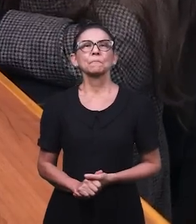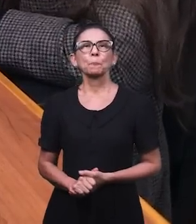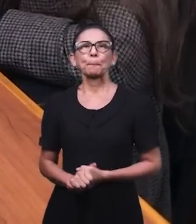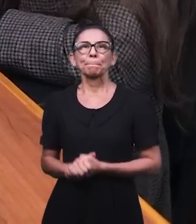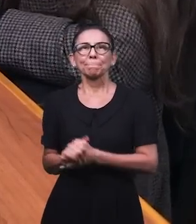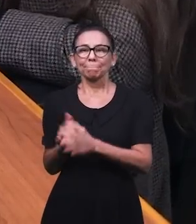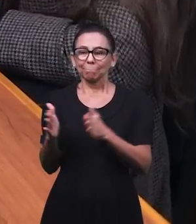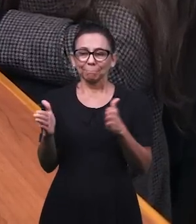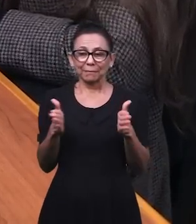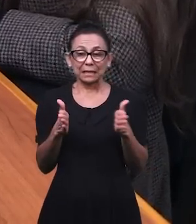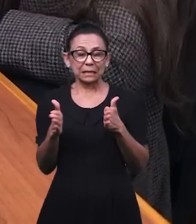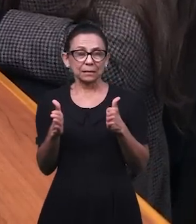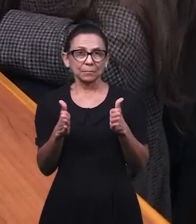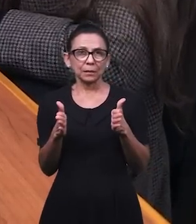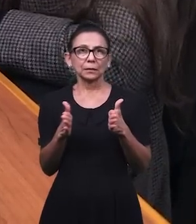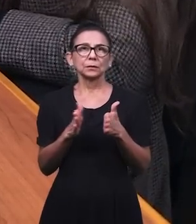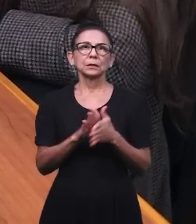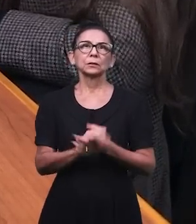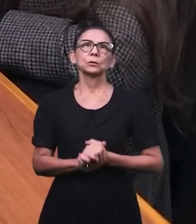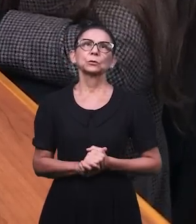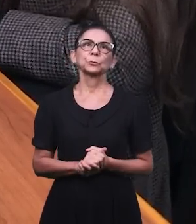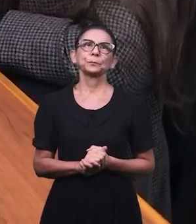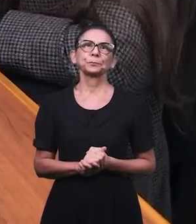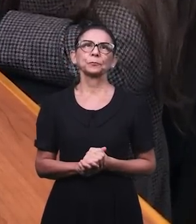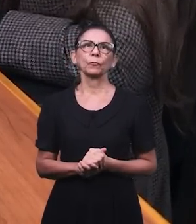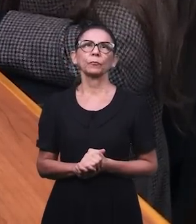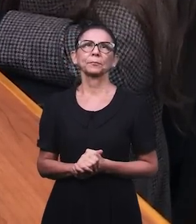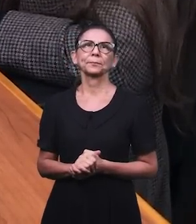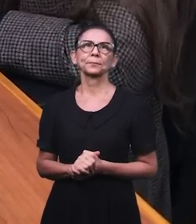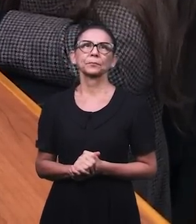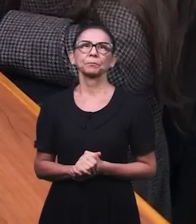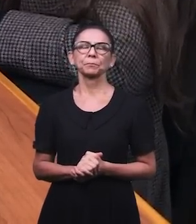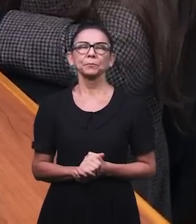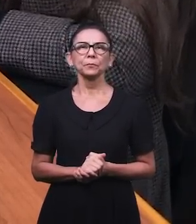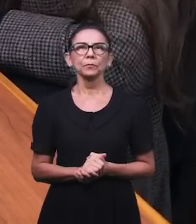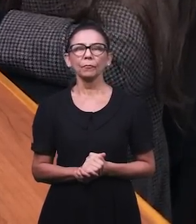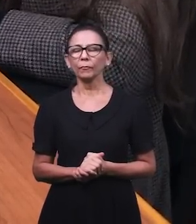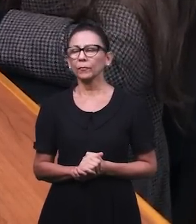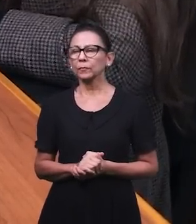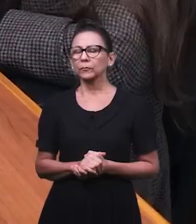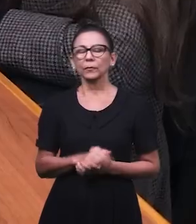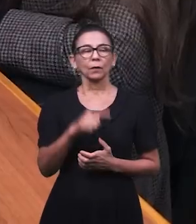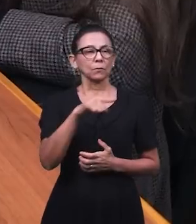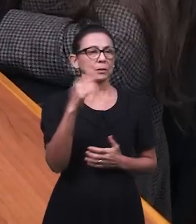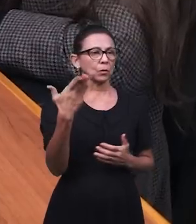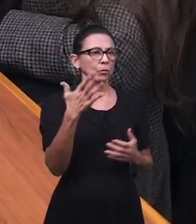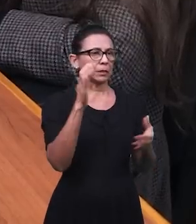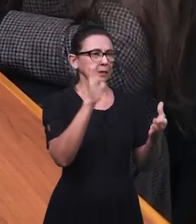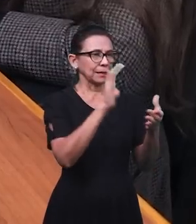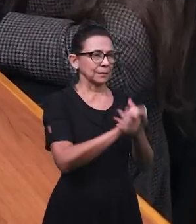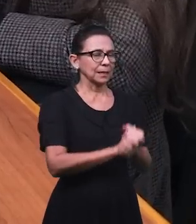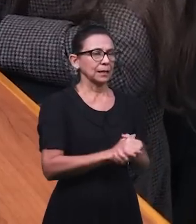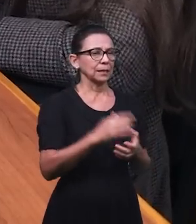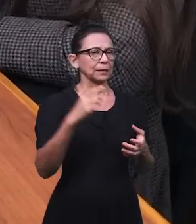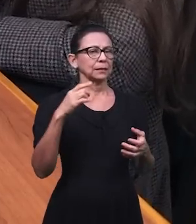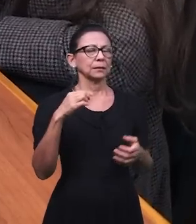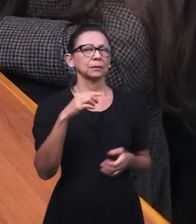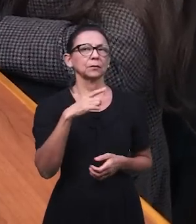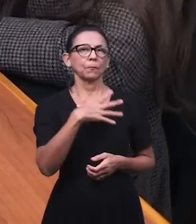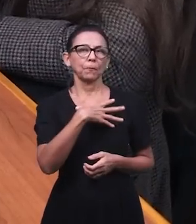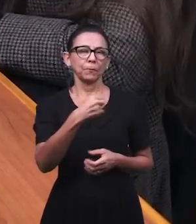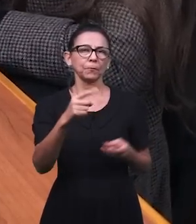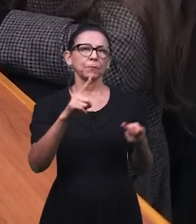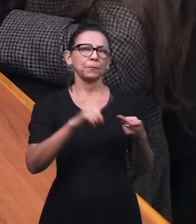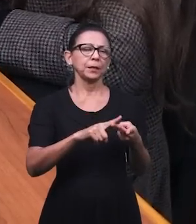coisa. Nesse período todo, assim, né, da sua trajetória hoje, você casada, tem a Rafinha, tem seu